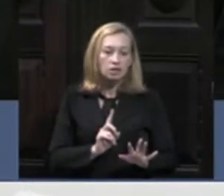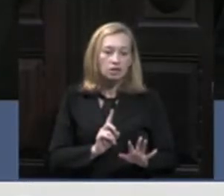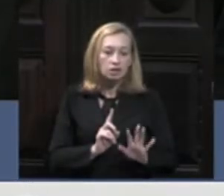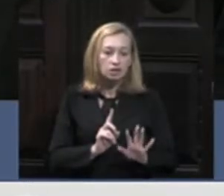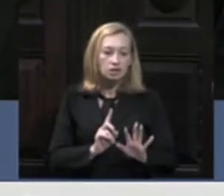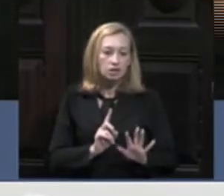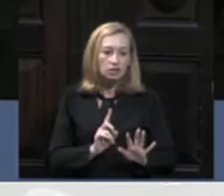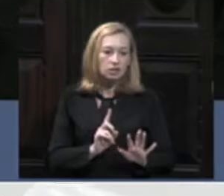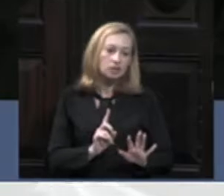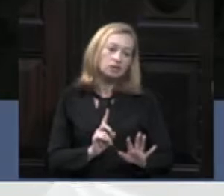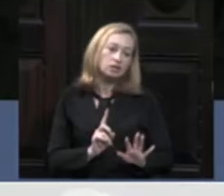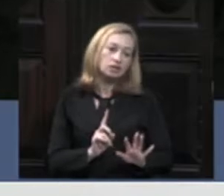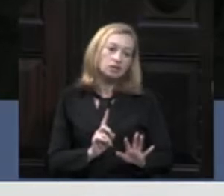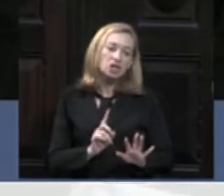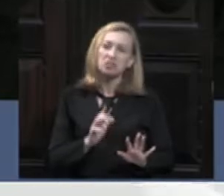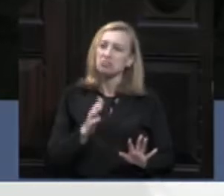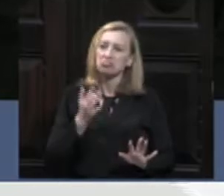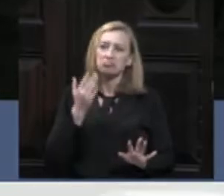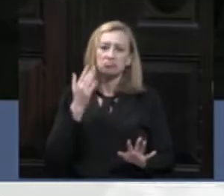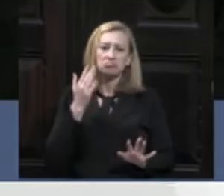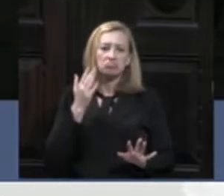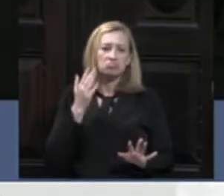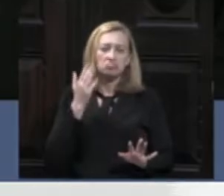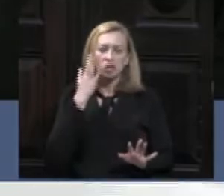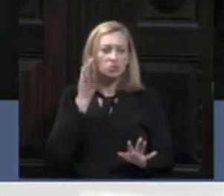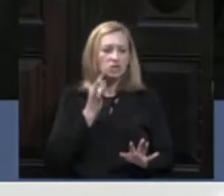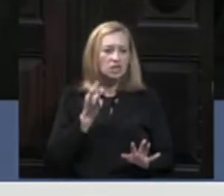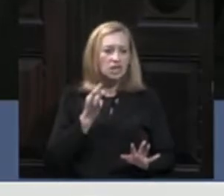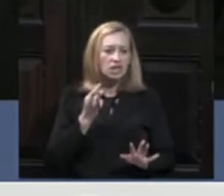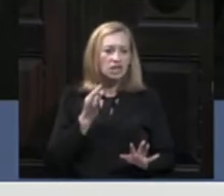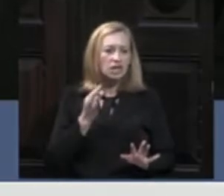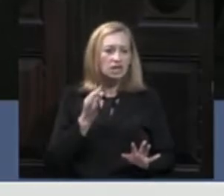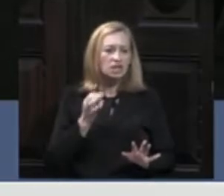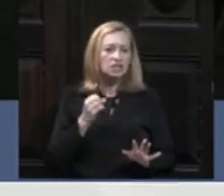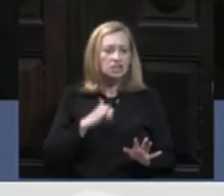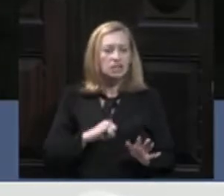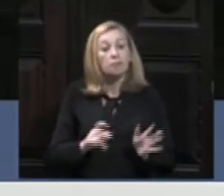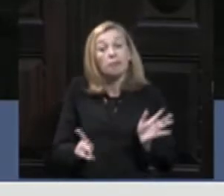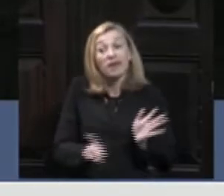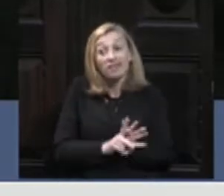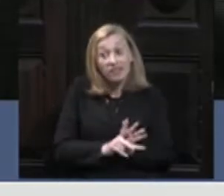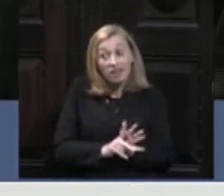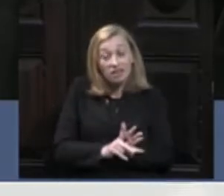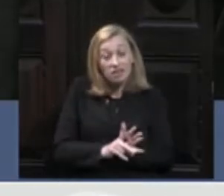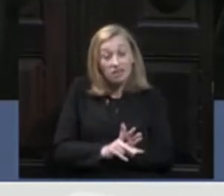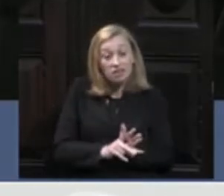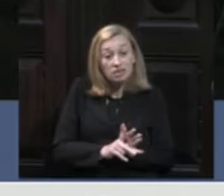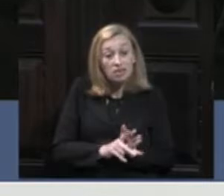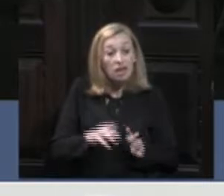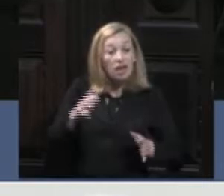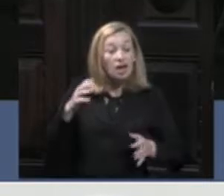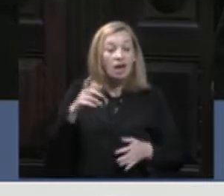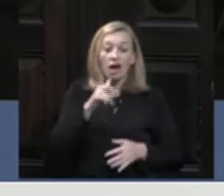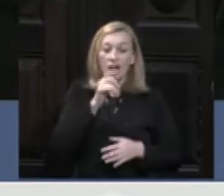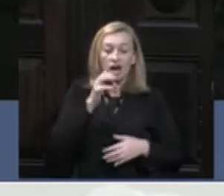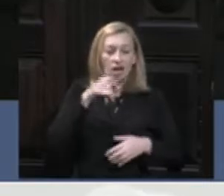Eu não tenho certeza. É Itaboraí. Eu estou perguntando, arguindo, para que eu